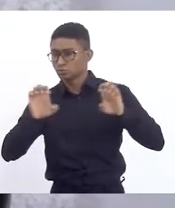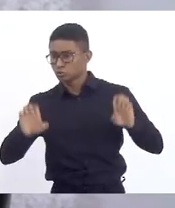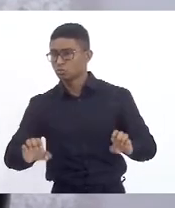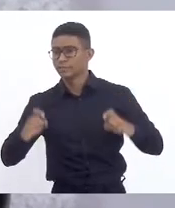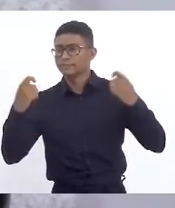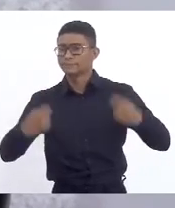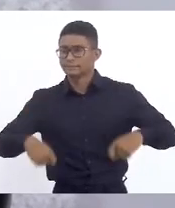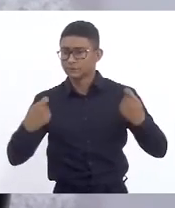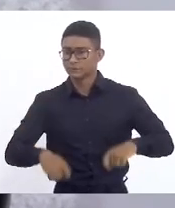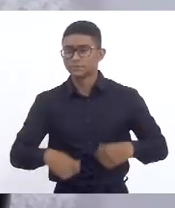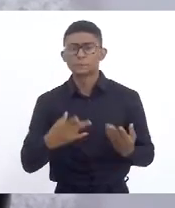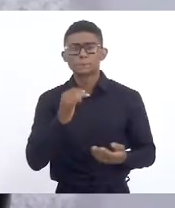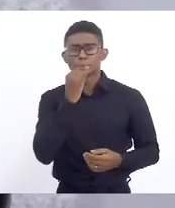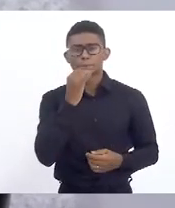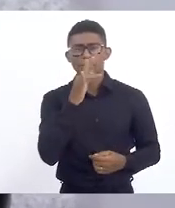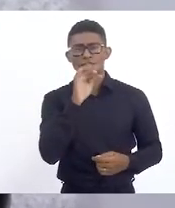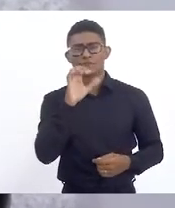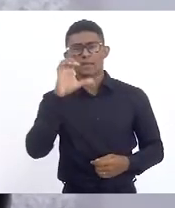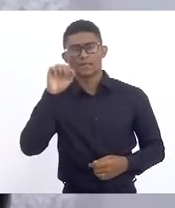FECAM, um processo histórico,